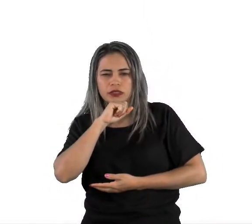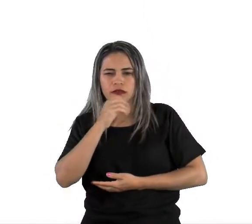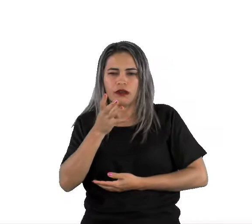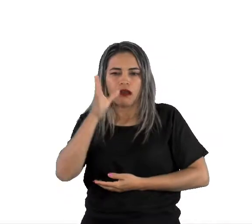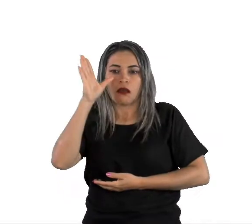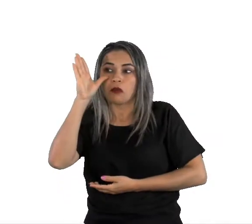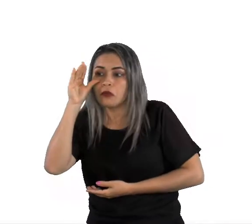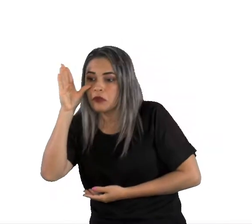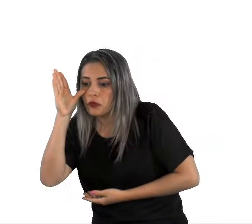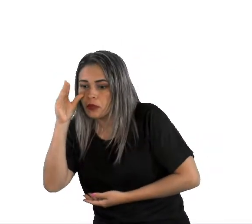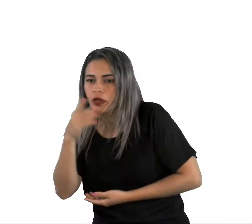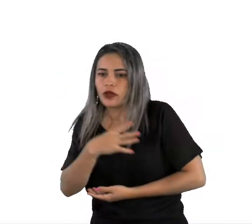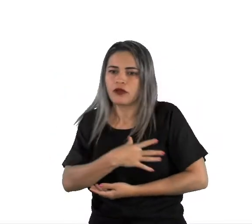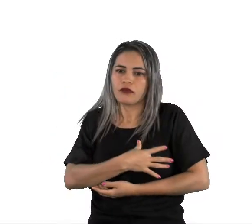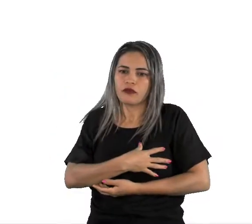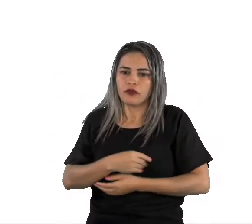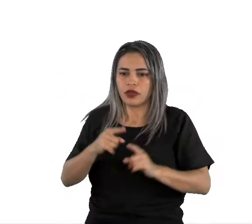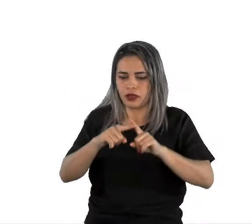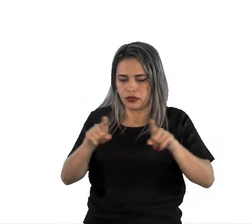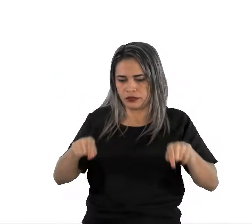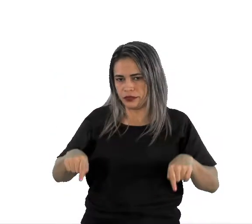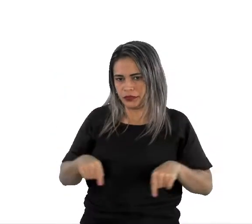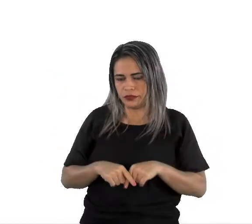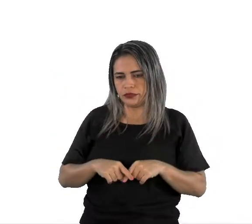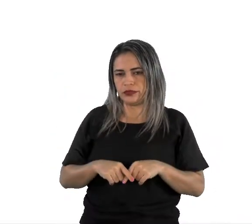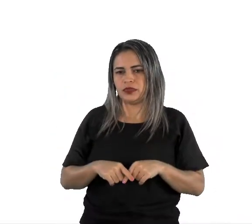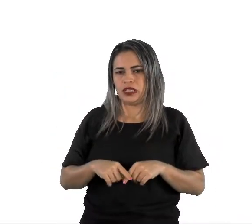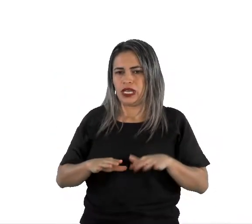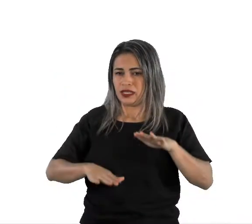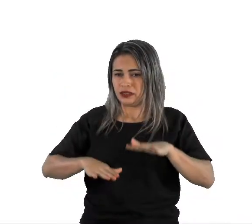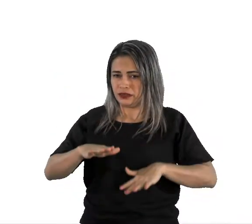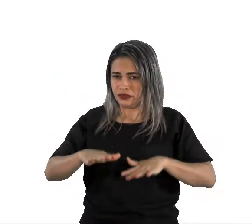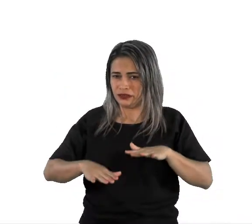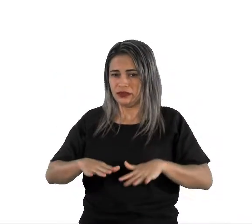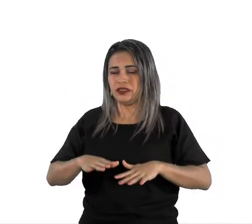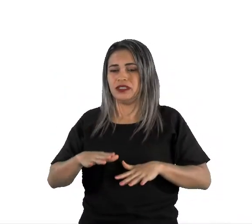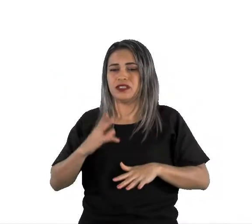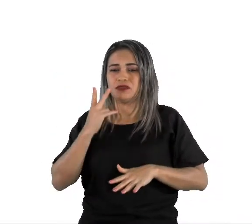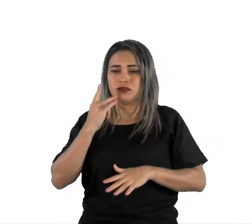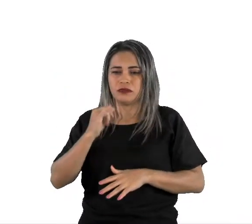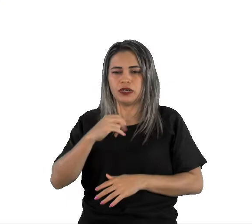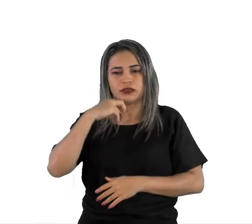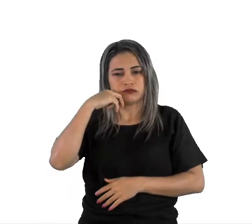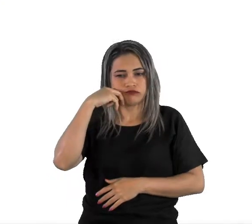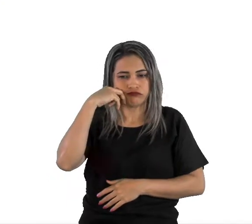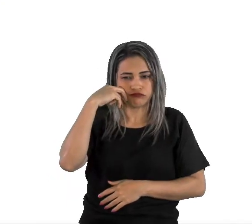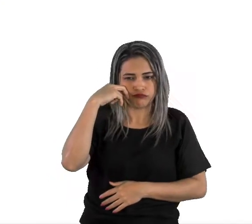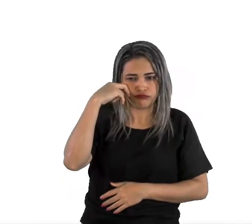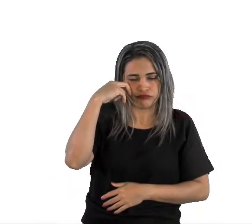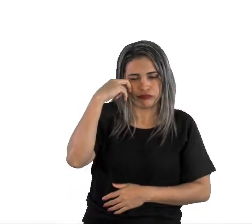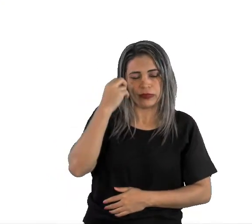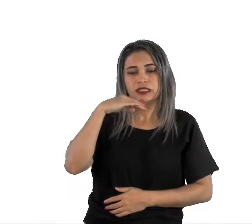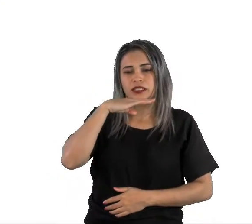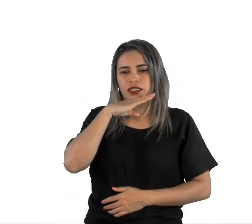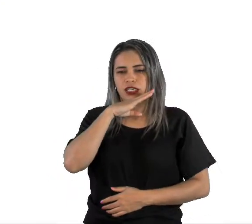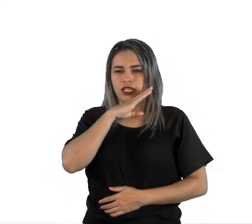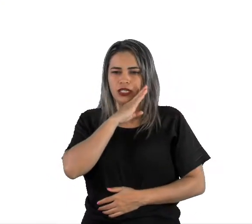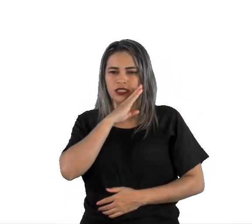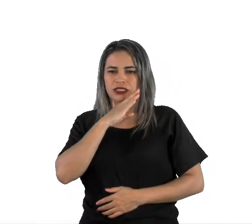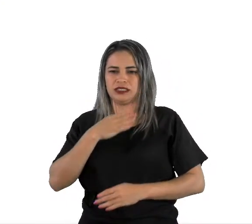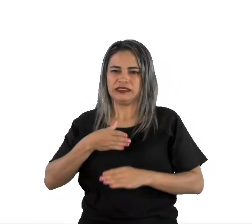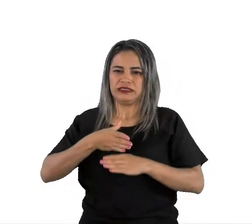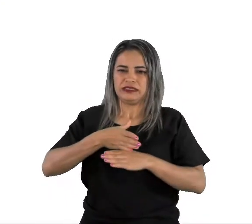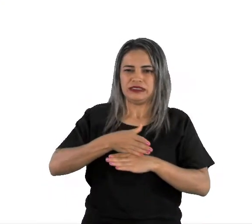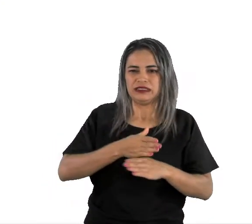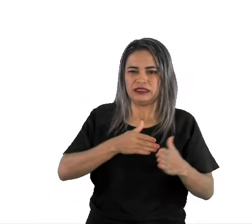o quarto de seus filhos. Muitas vezes os pais sentem vergonha e acham que estão ultrapassando